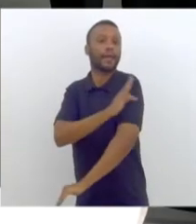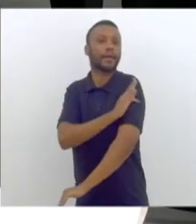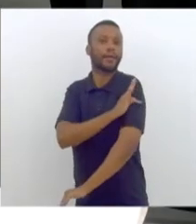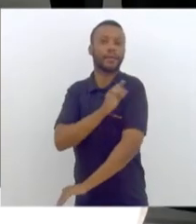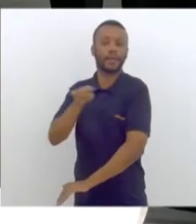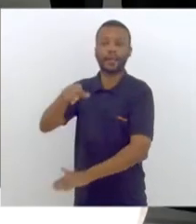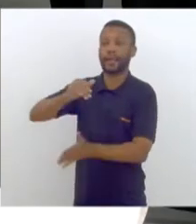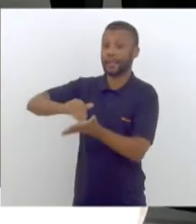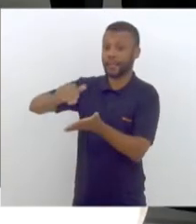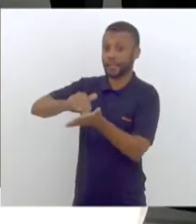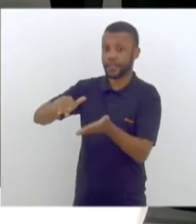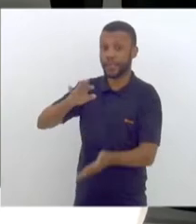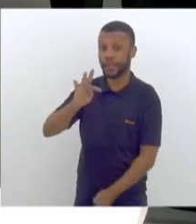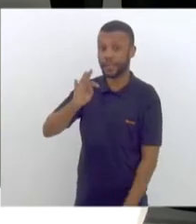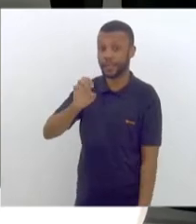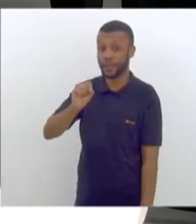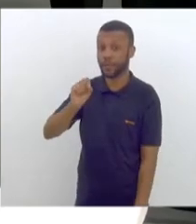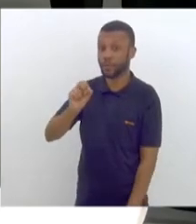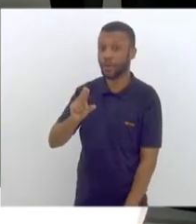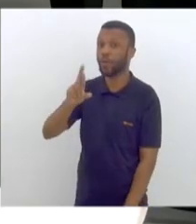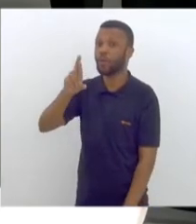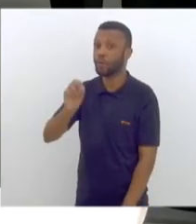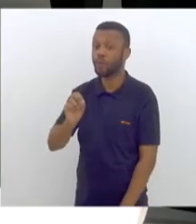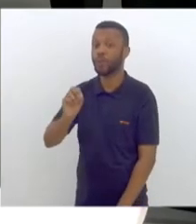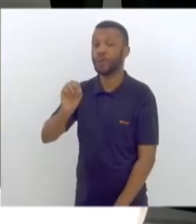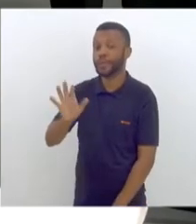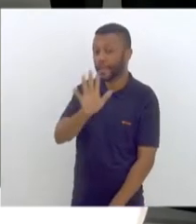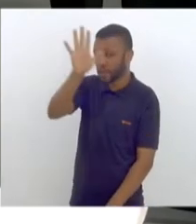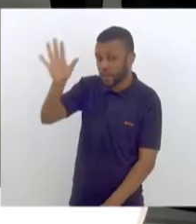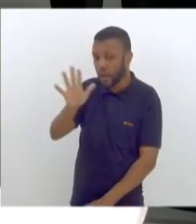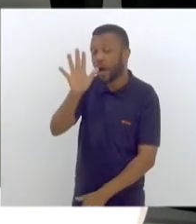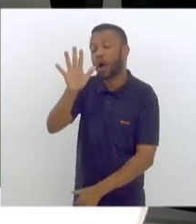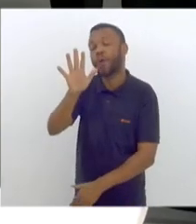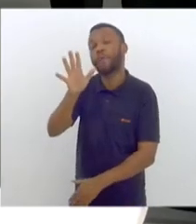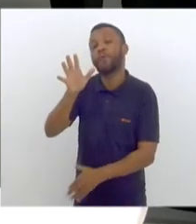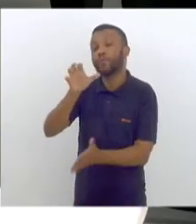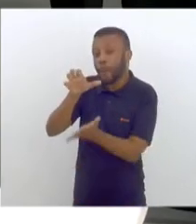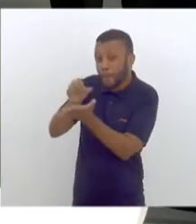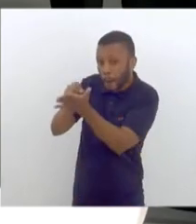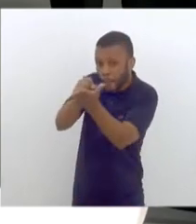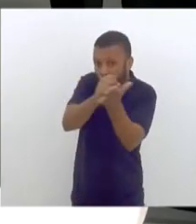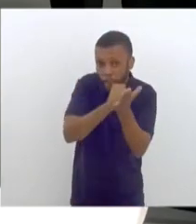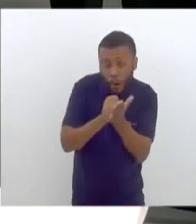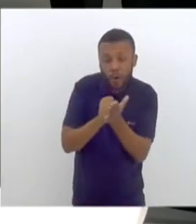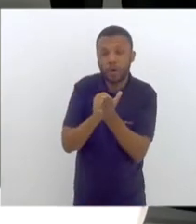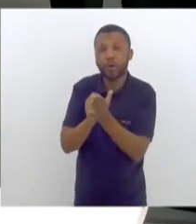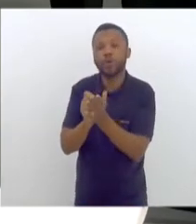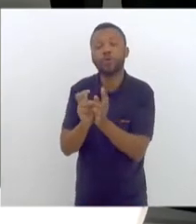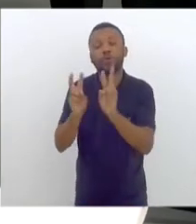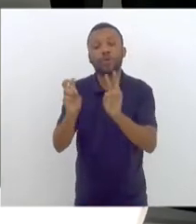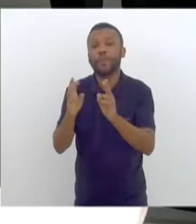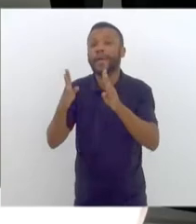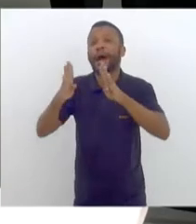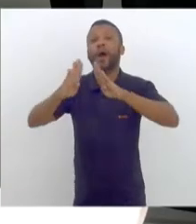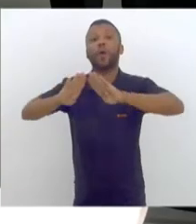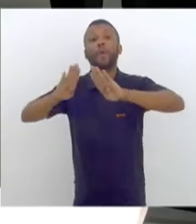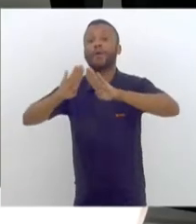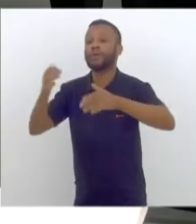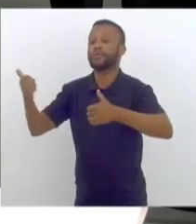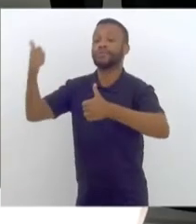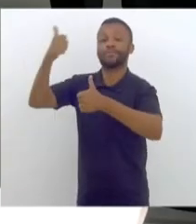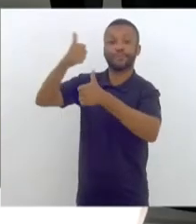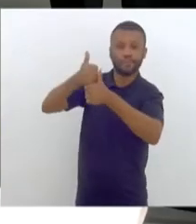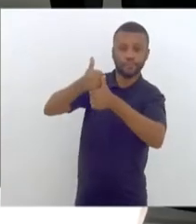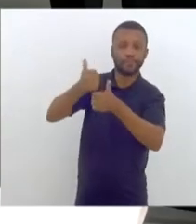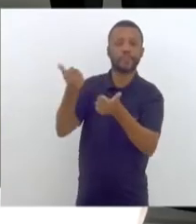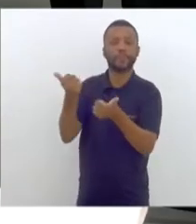a serem efetuados pela compensação das perdas é do estado do Rio de